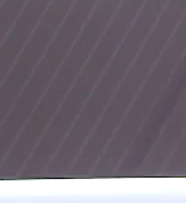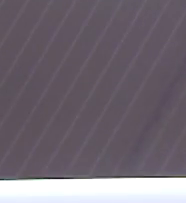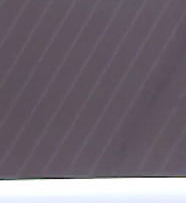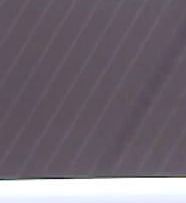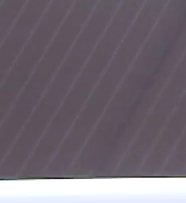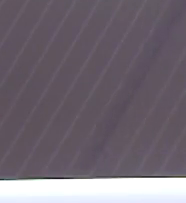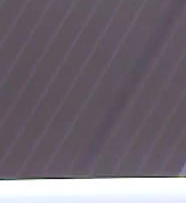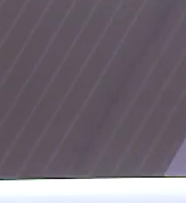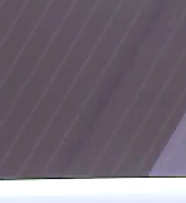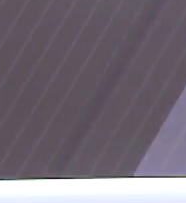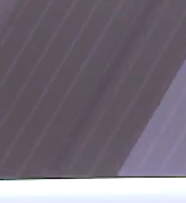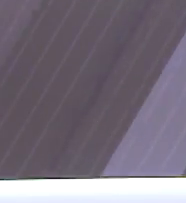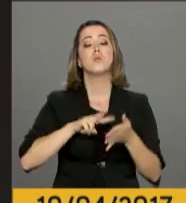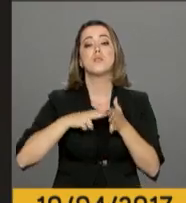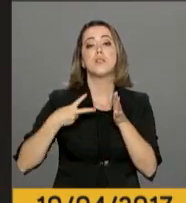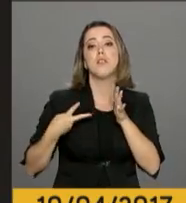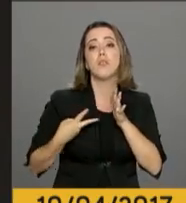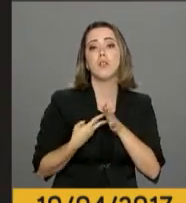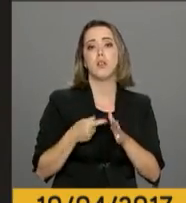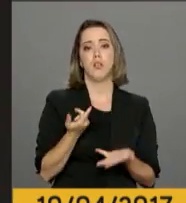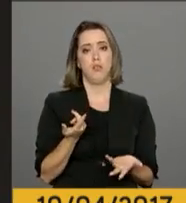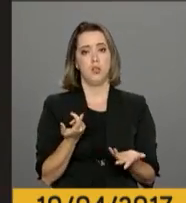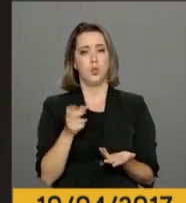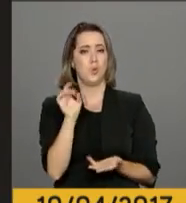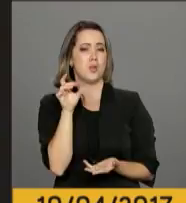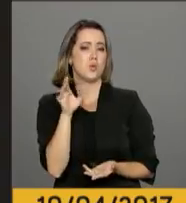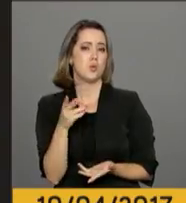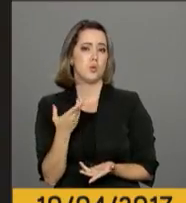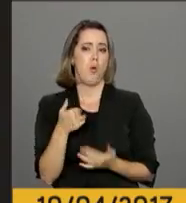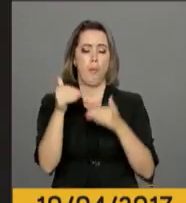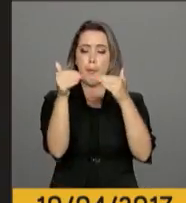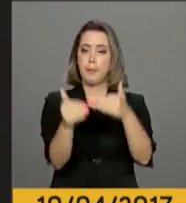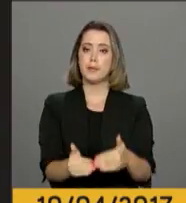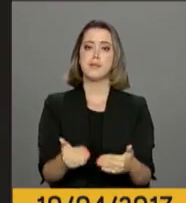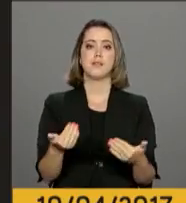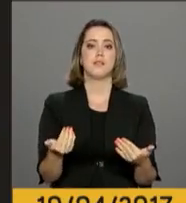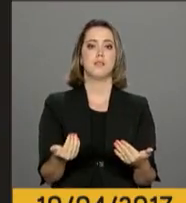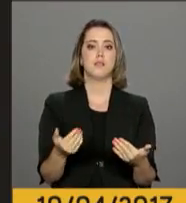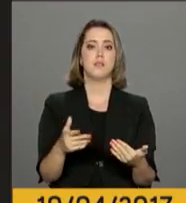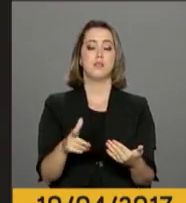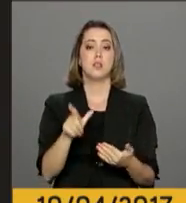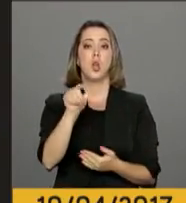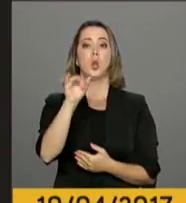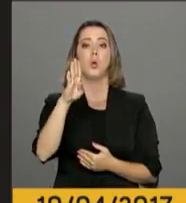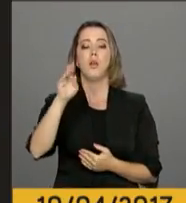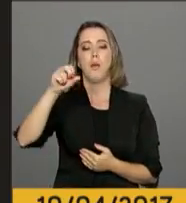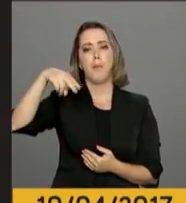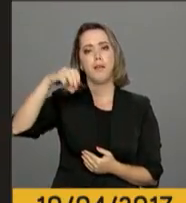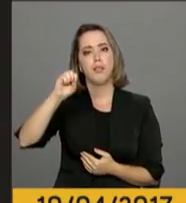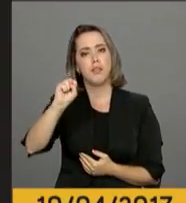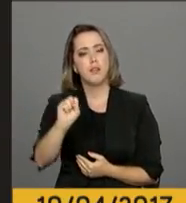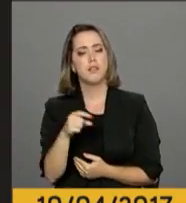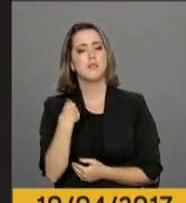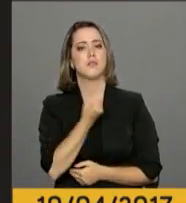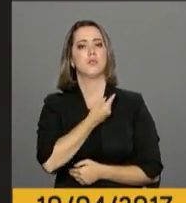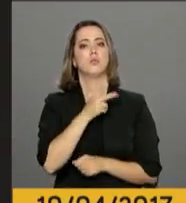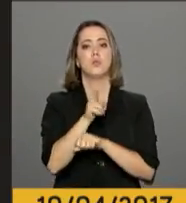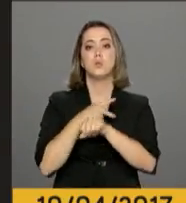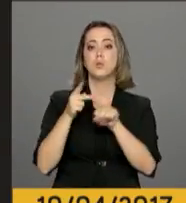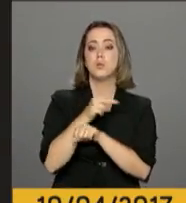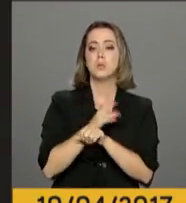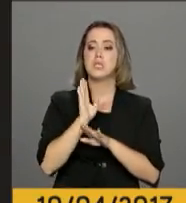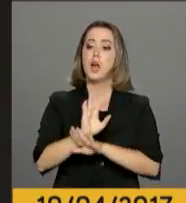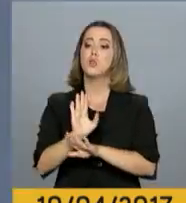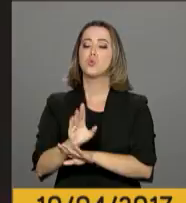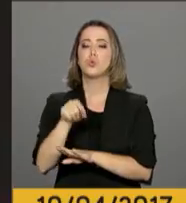os povos. Veja como foi. Não se trata apenas da presença dos libaneses no nosso país a